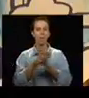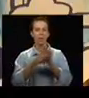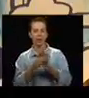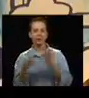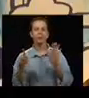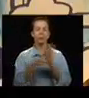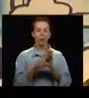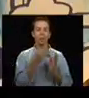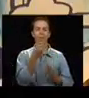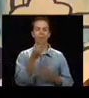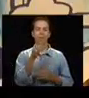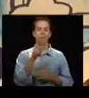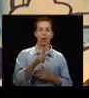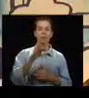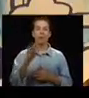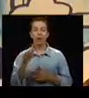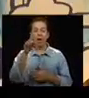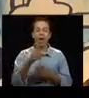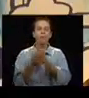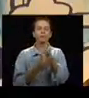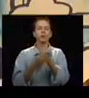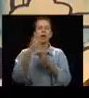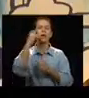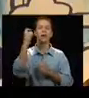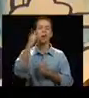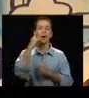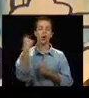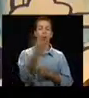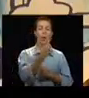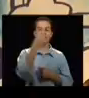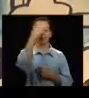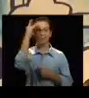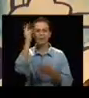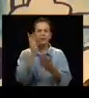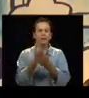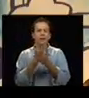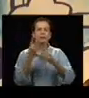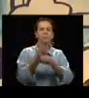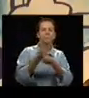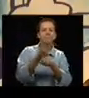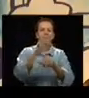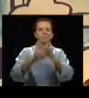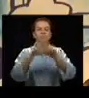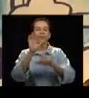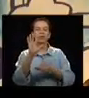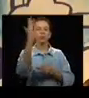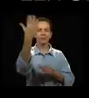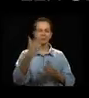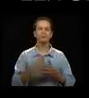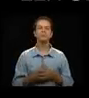antropologia de Paulo Freire está baseada na ideia de que o ser humano está em constante evolução e constante